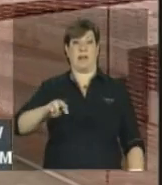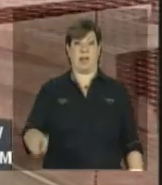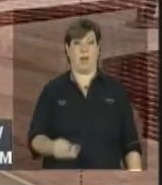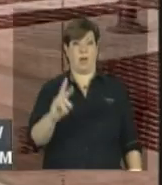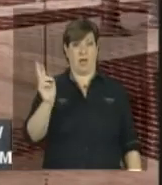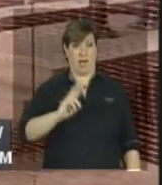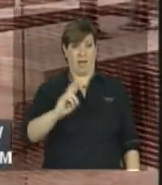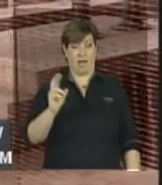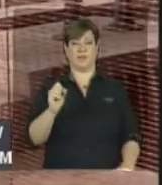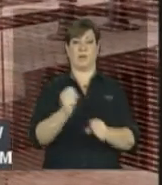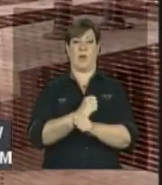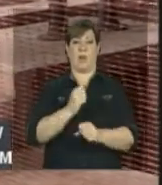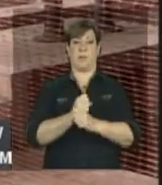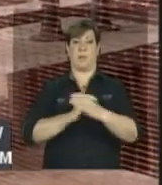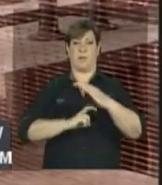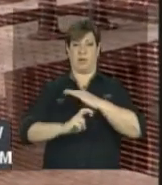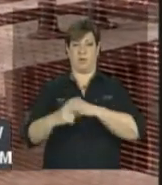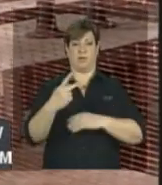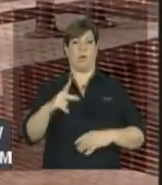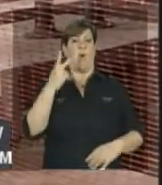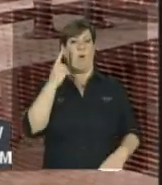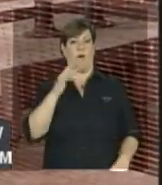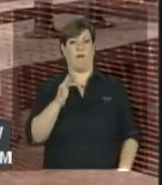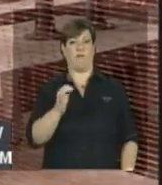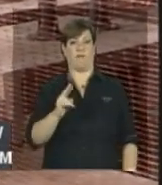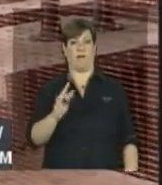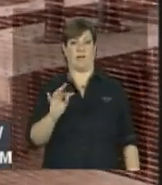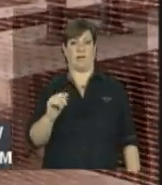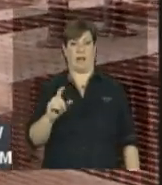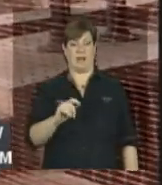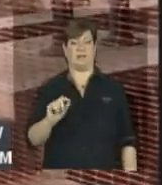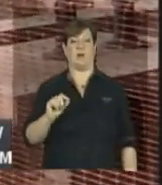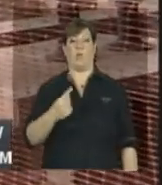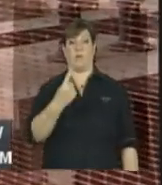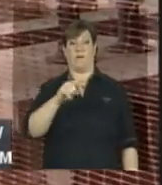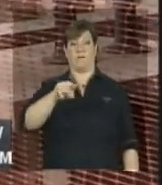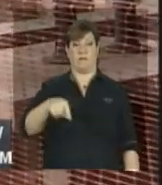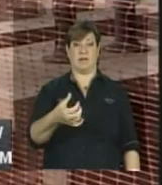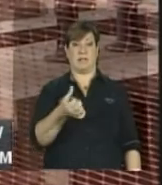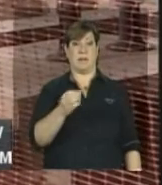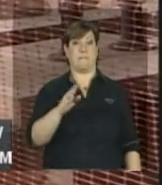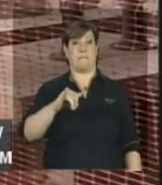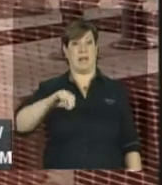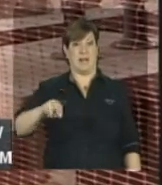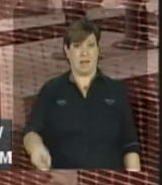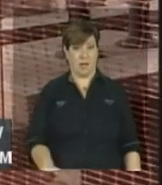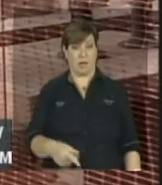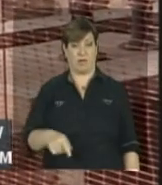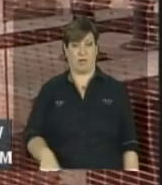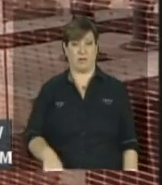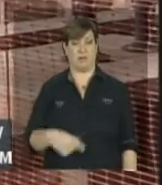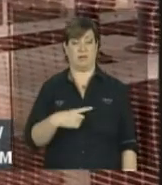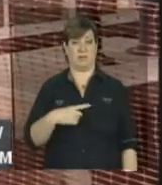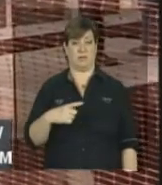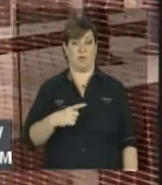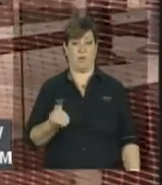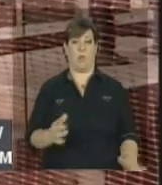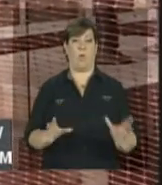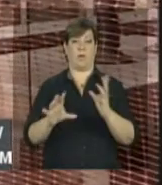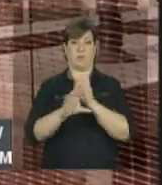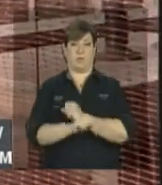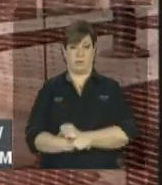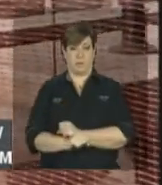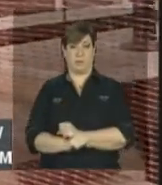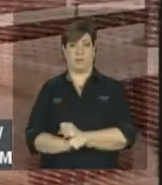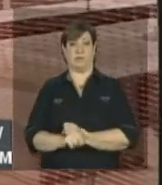reais para as obras do metrô de Fortaleza, sendo que 1,6 bilhão do Orçamento Geral da União, 800